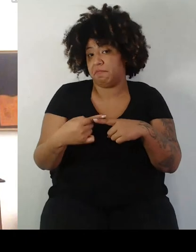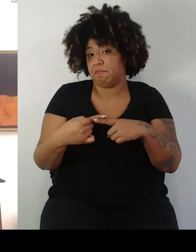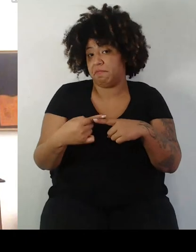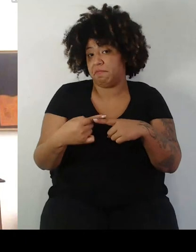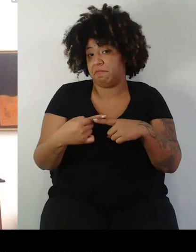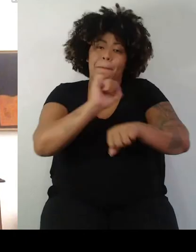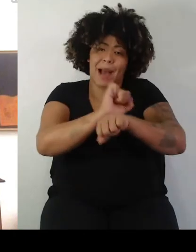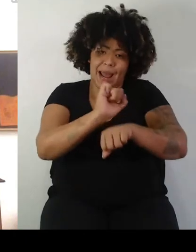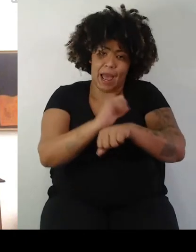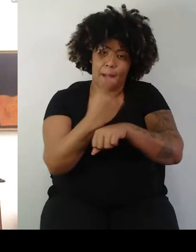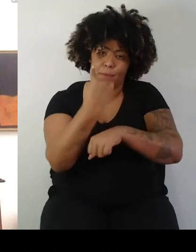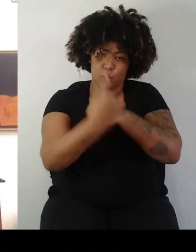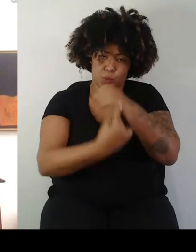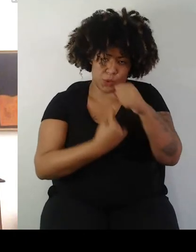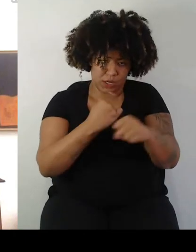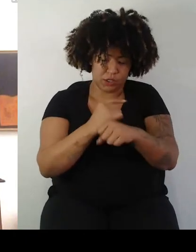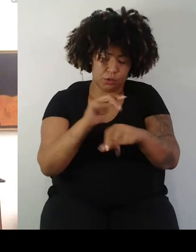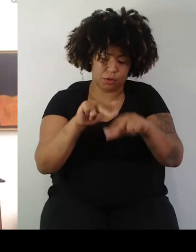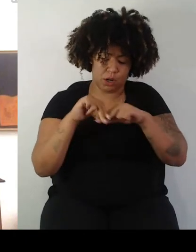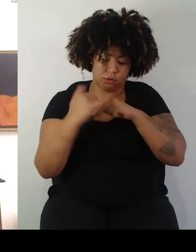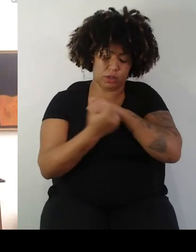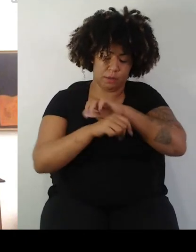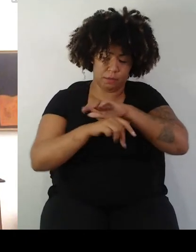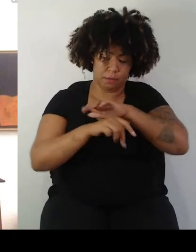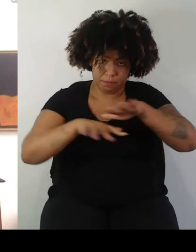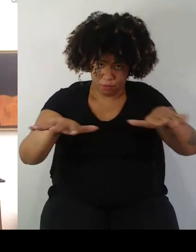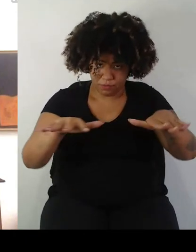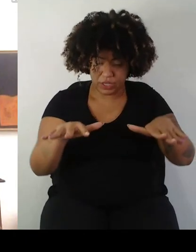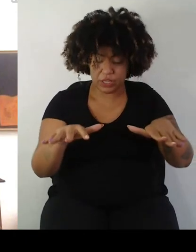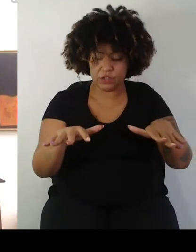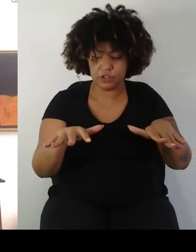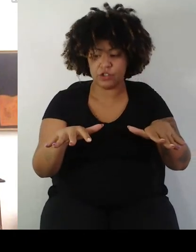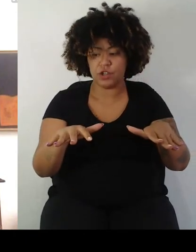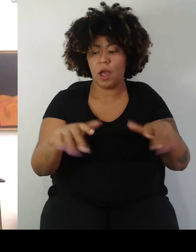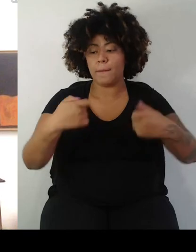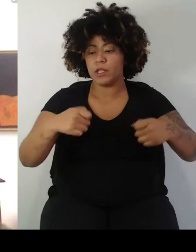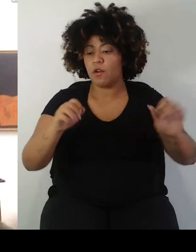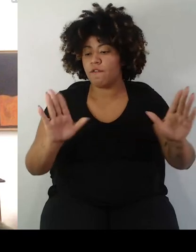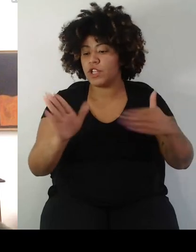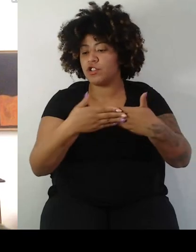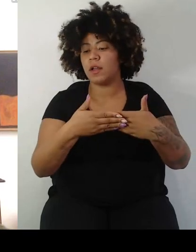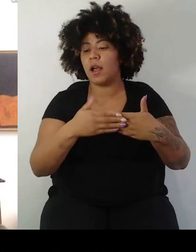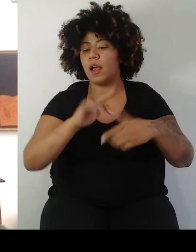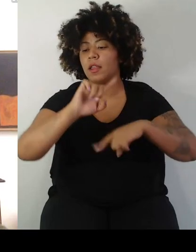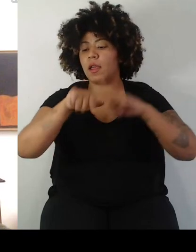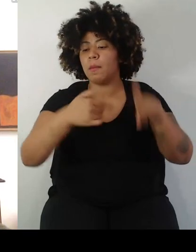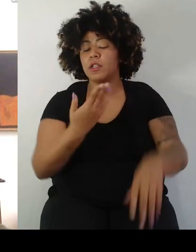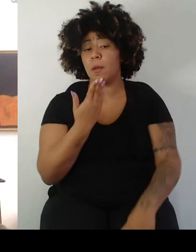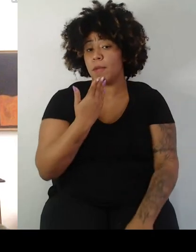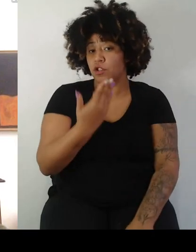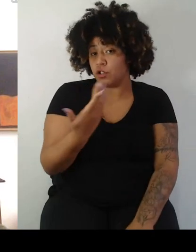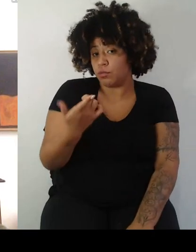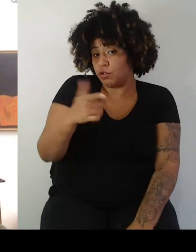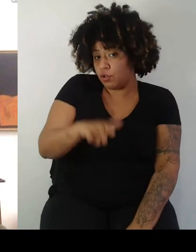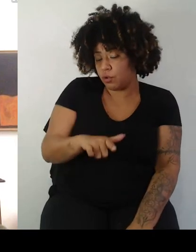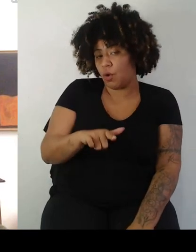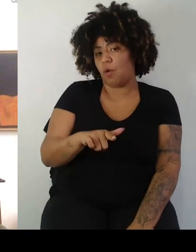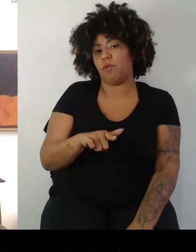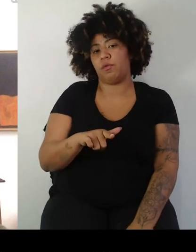depois disso nós precisamos fazer um novo pedido de